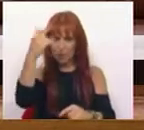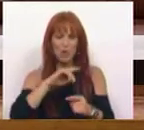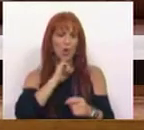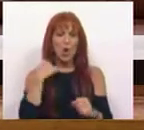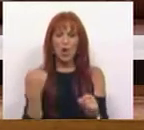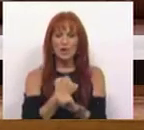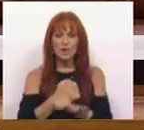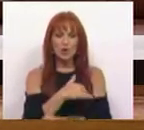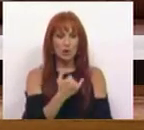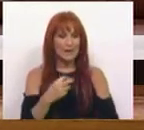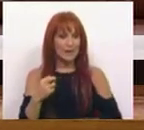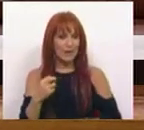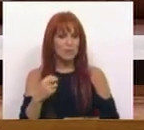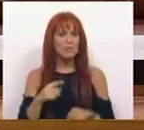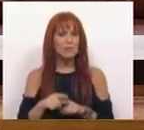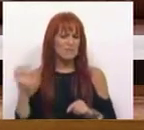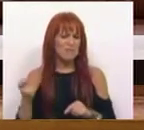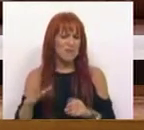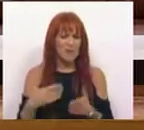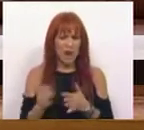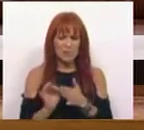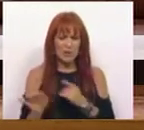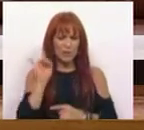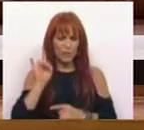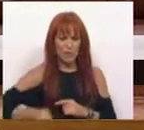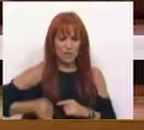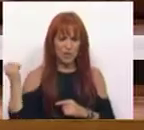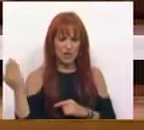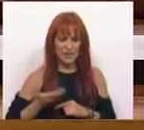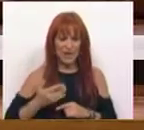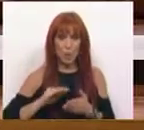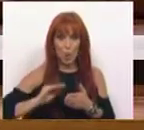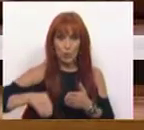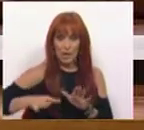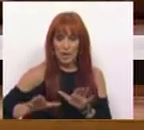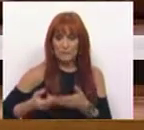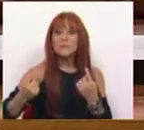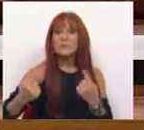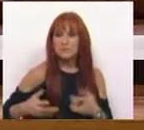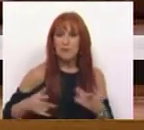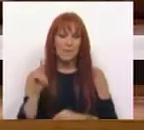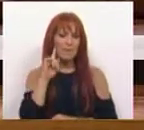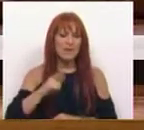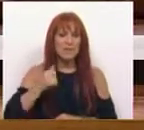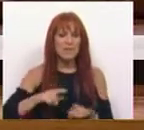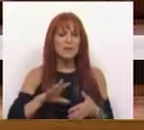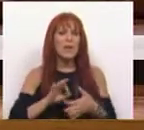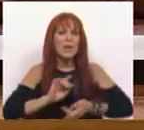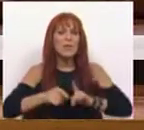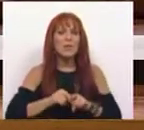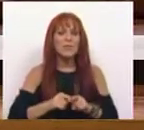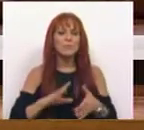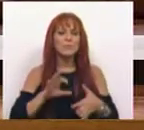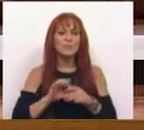o Código de Trabalho de 2003, que veio enfraquecer aspectos fundamentais do direito à contratação coletiva, principalmente no que diz respeito